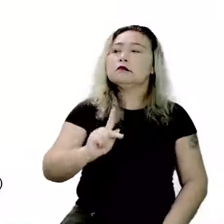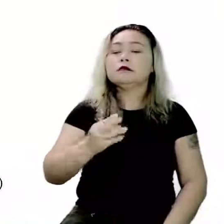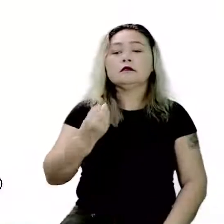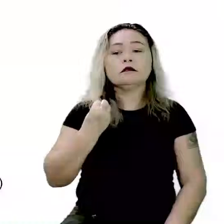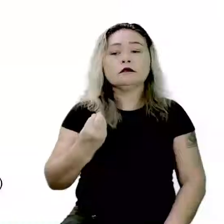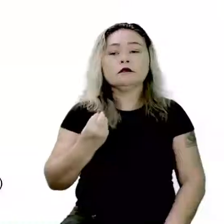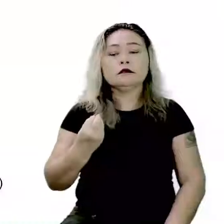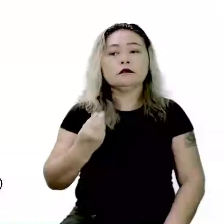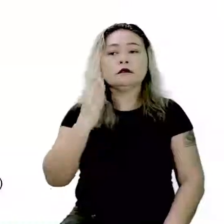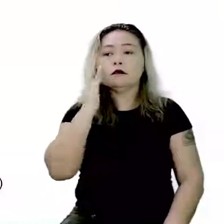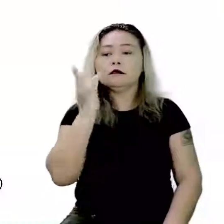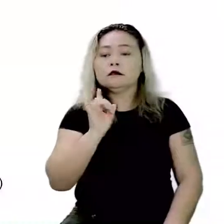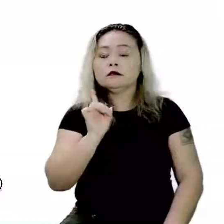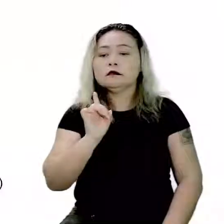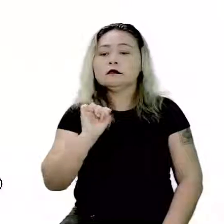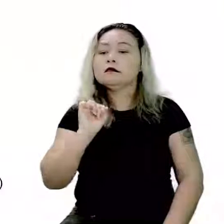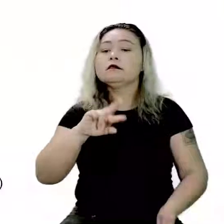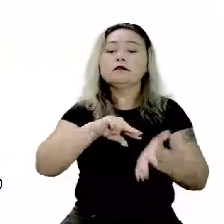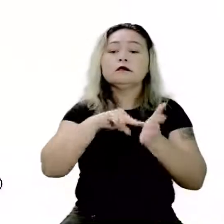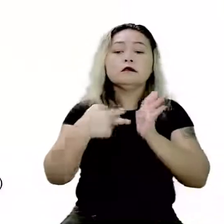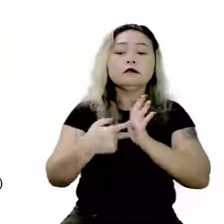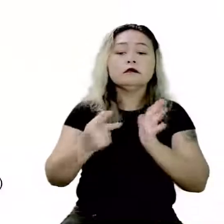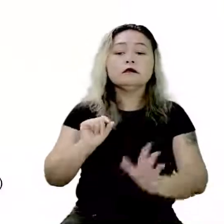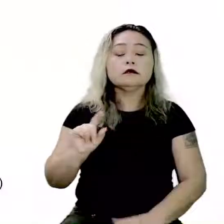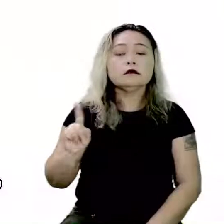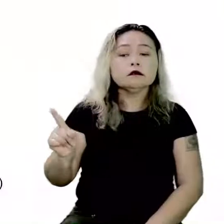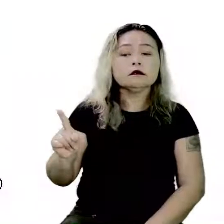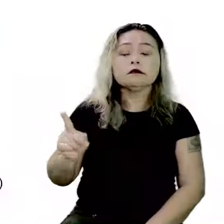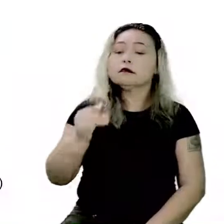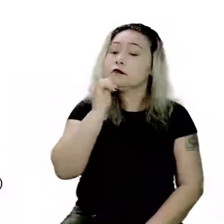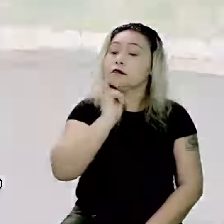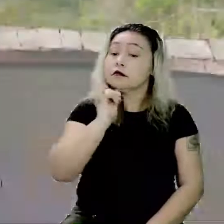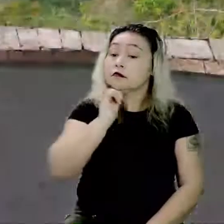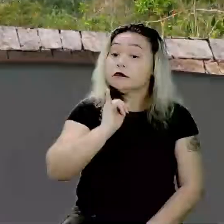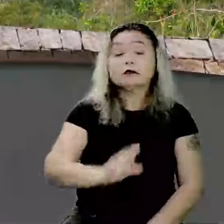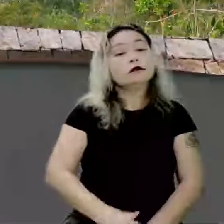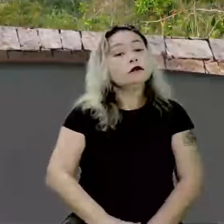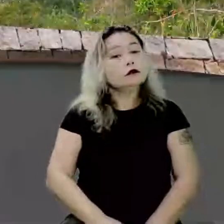assim, professor? Não entendi. O que isso quer dizer com isso? Por exemplo,